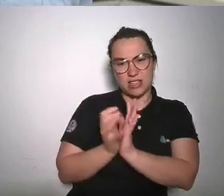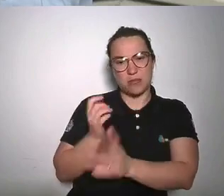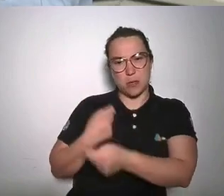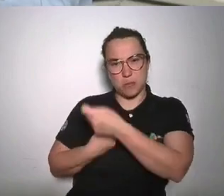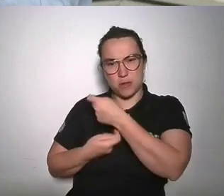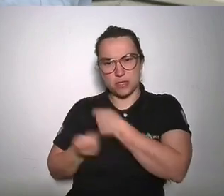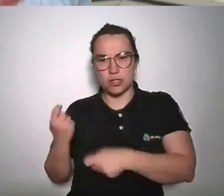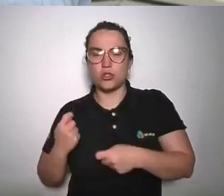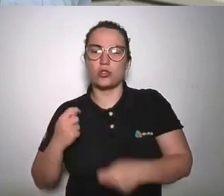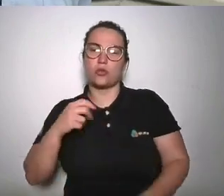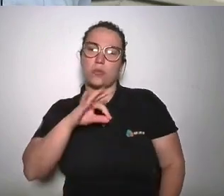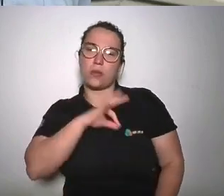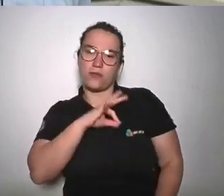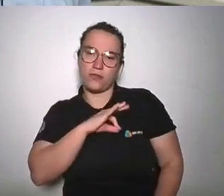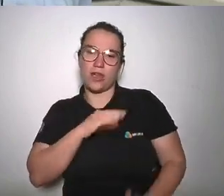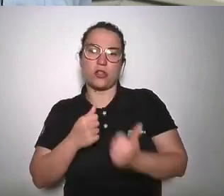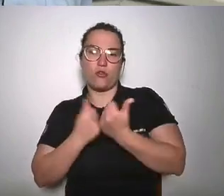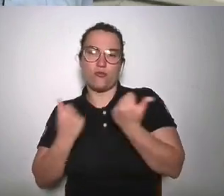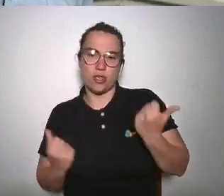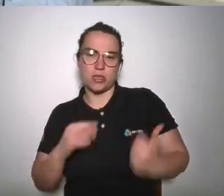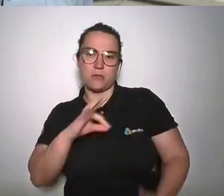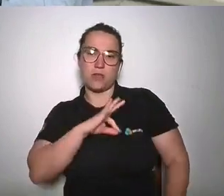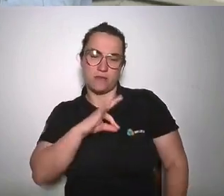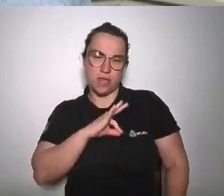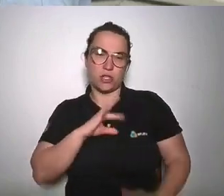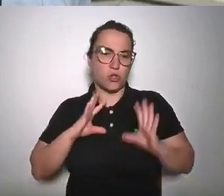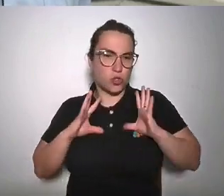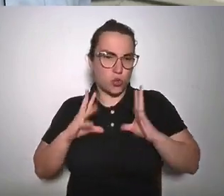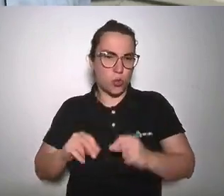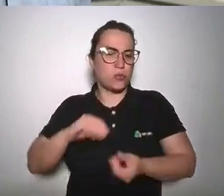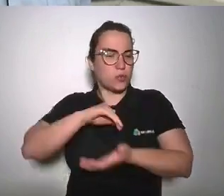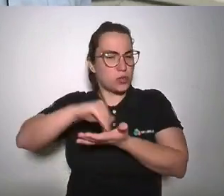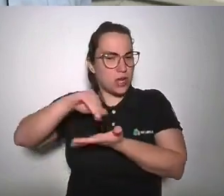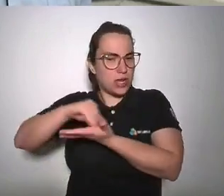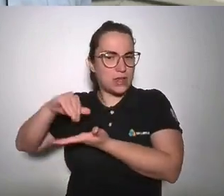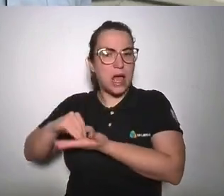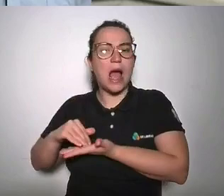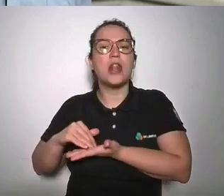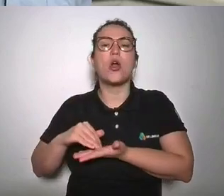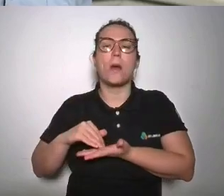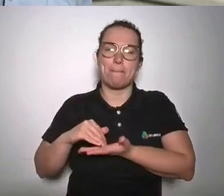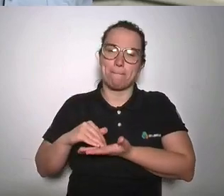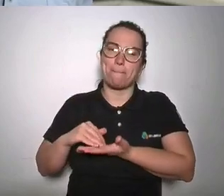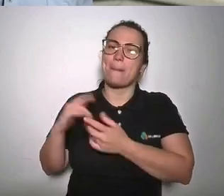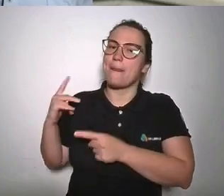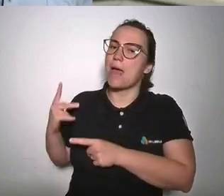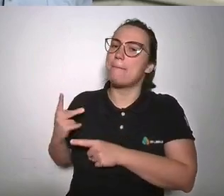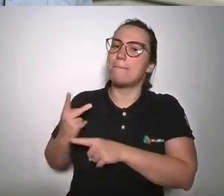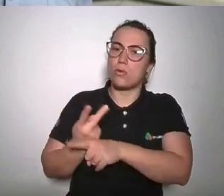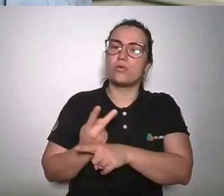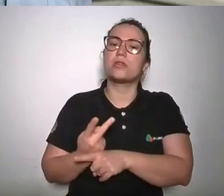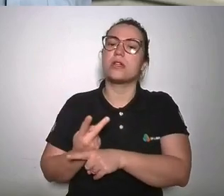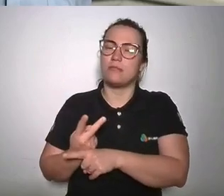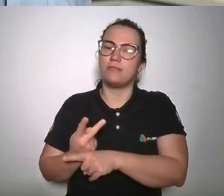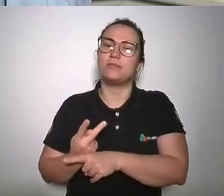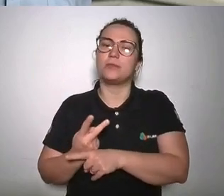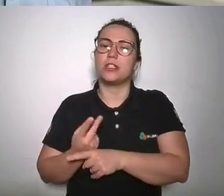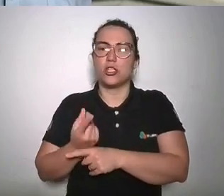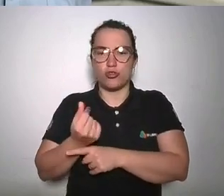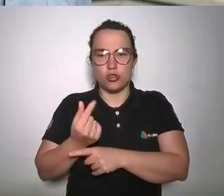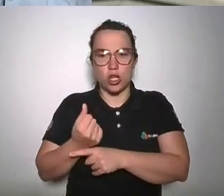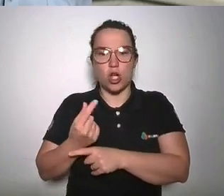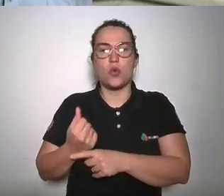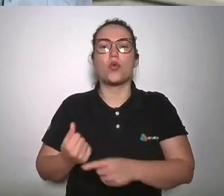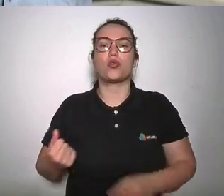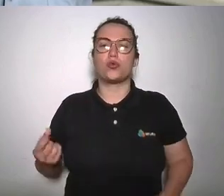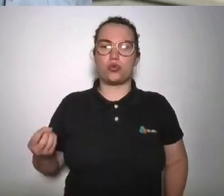o prefeito, o vice-prefeito e todos os secretários, sobretudo, na busca de recursos